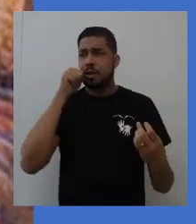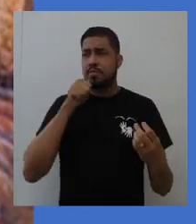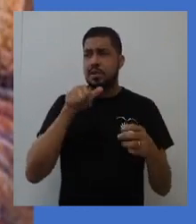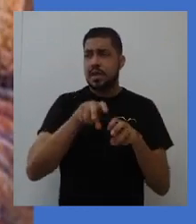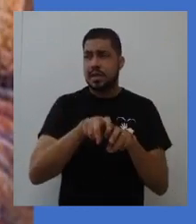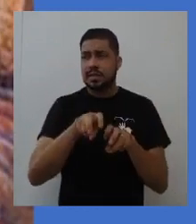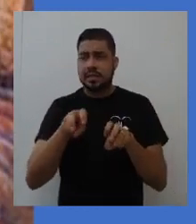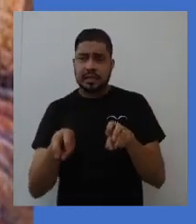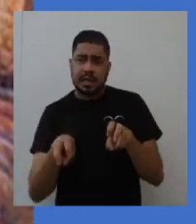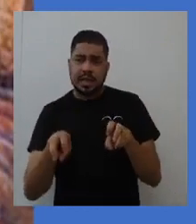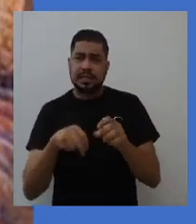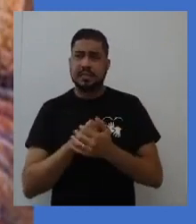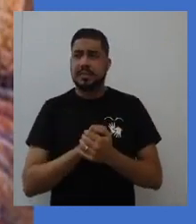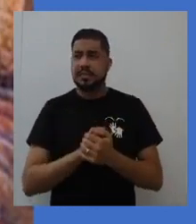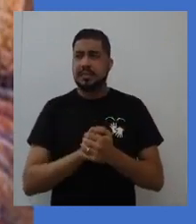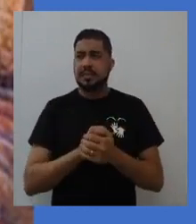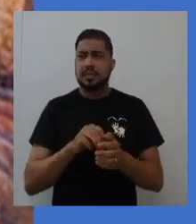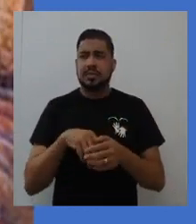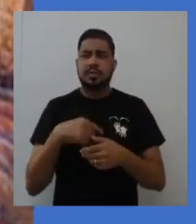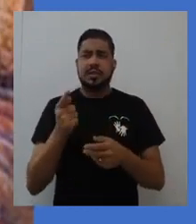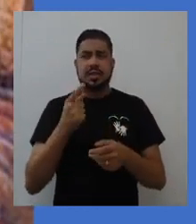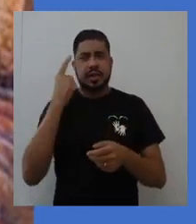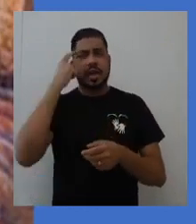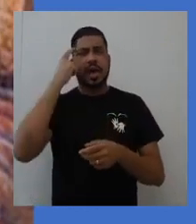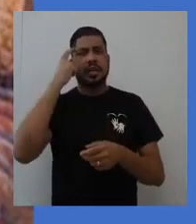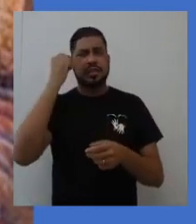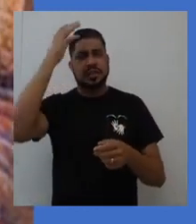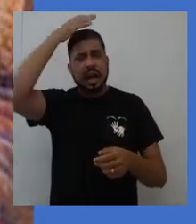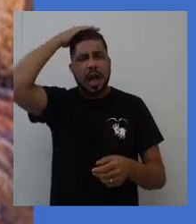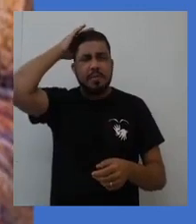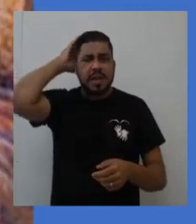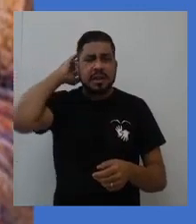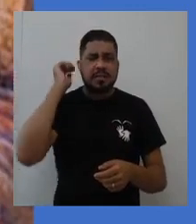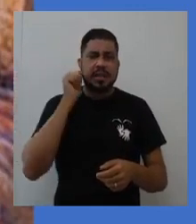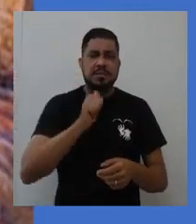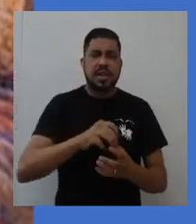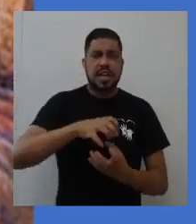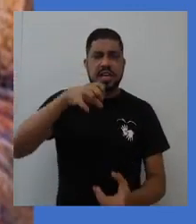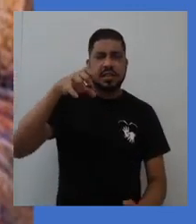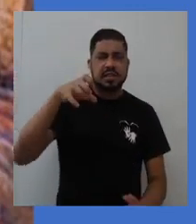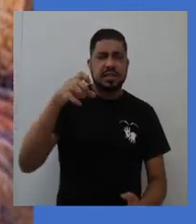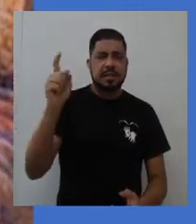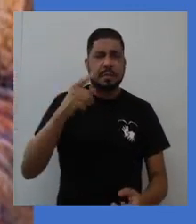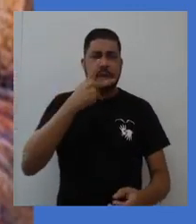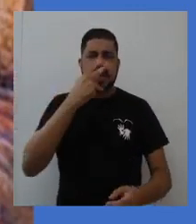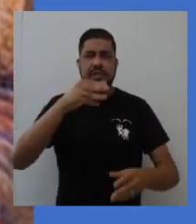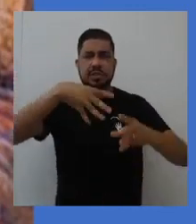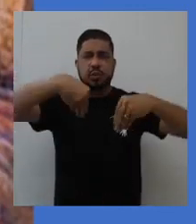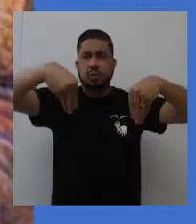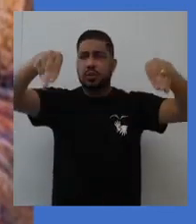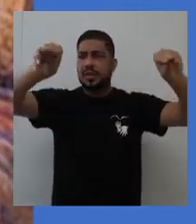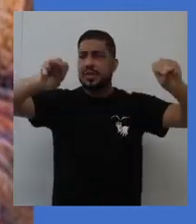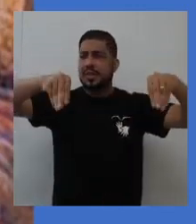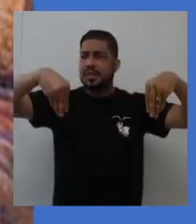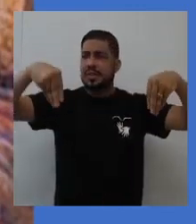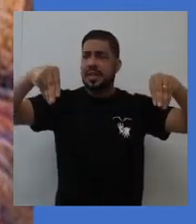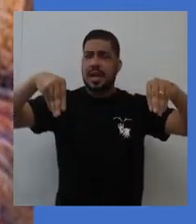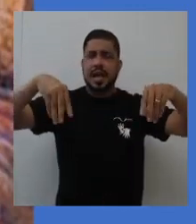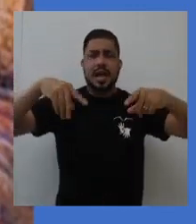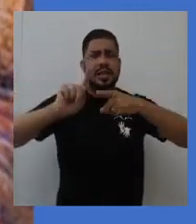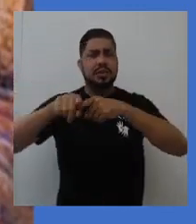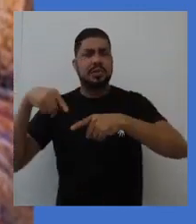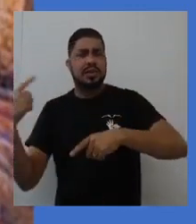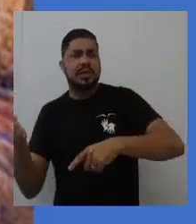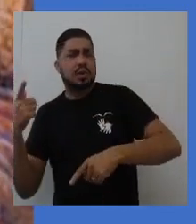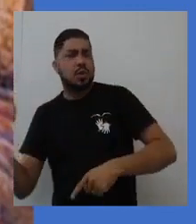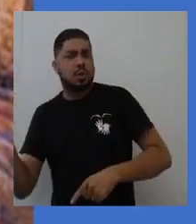lado dele. E, na verdade, o que você achava que era o cabelo da mulher idosa é parecido com uma cortina. Aí você vê logo ali atrás que tem